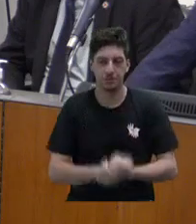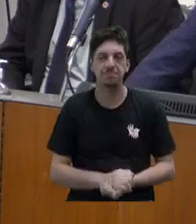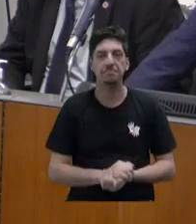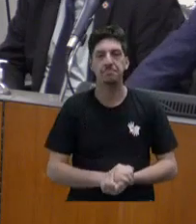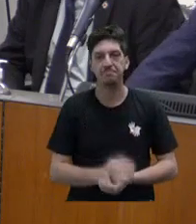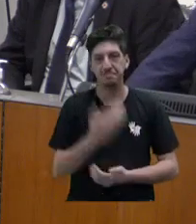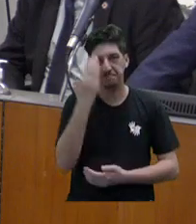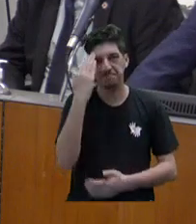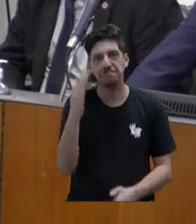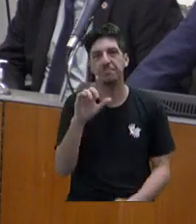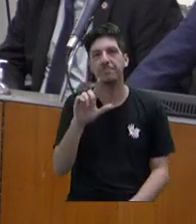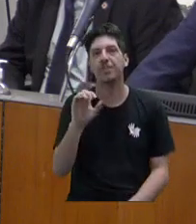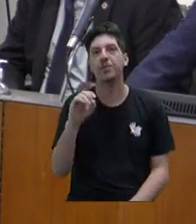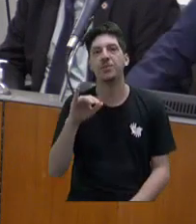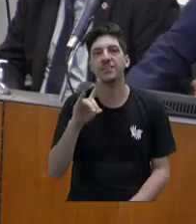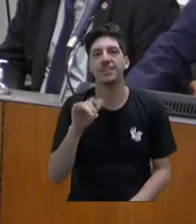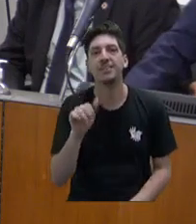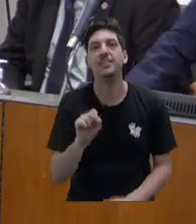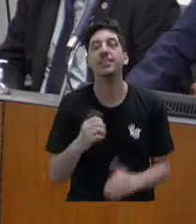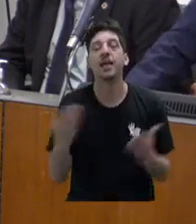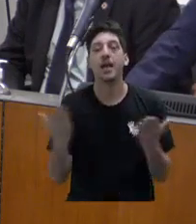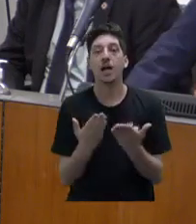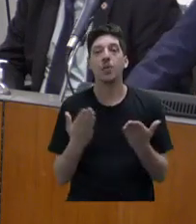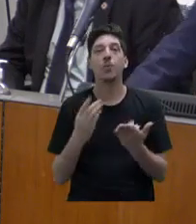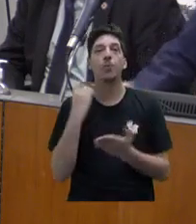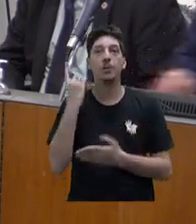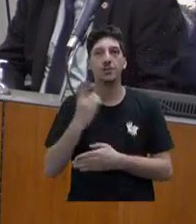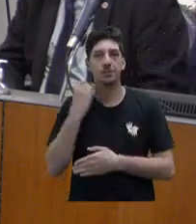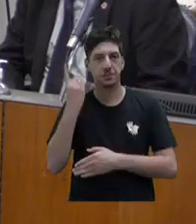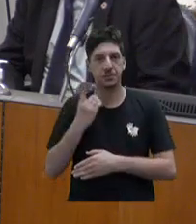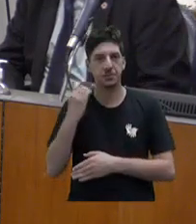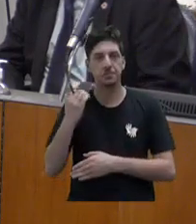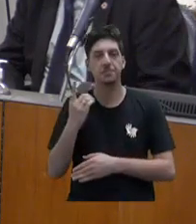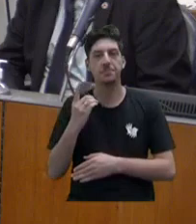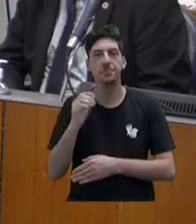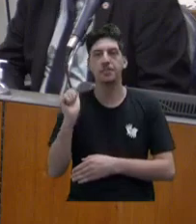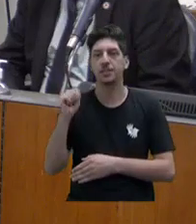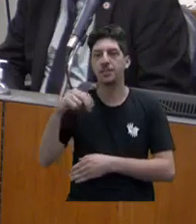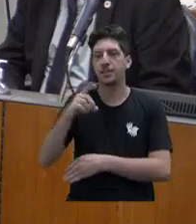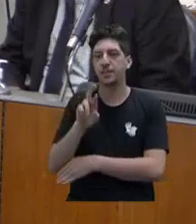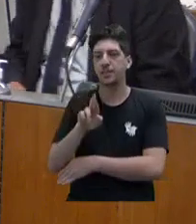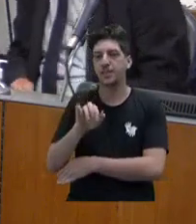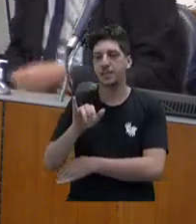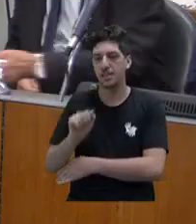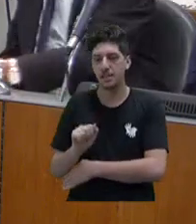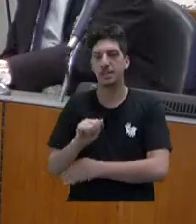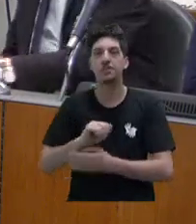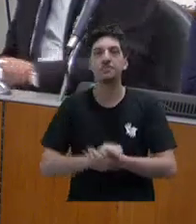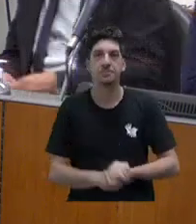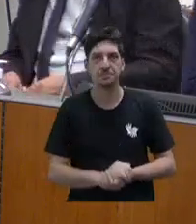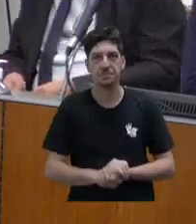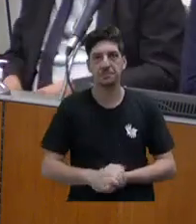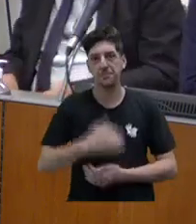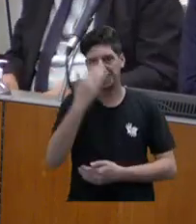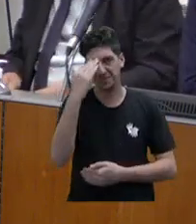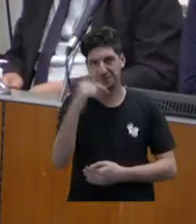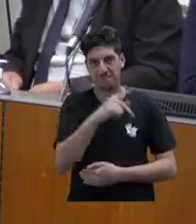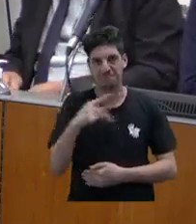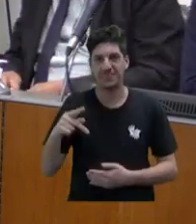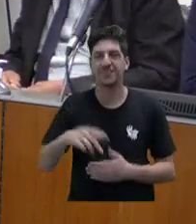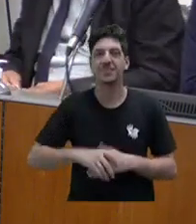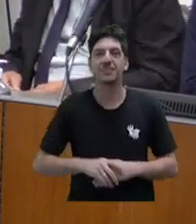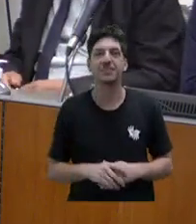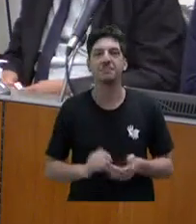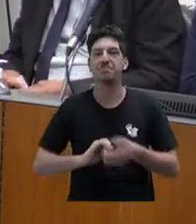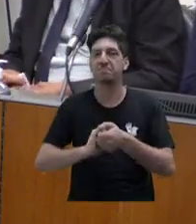Obrigado, Leônidas, secretário. Com a palavra agora, deputada Andréia de Jesus. Obrigada, presidente.